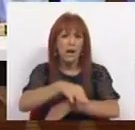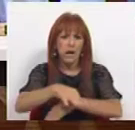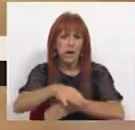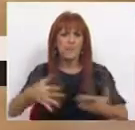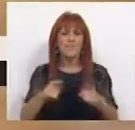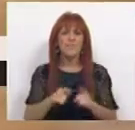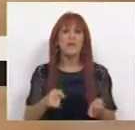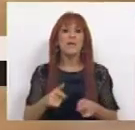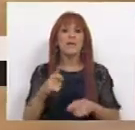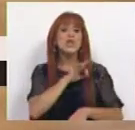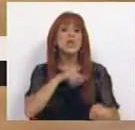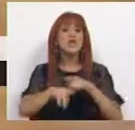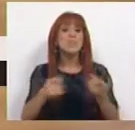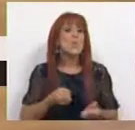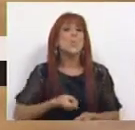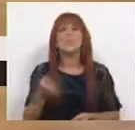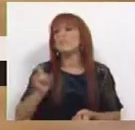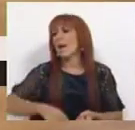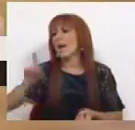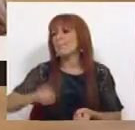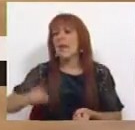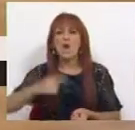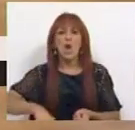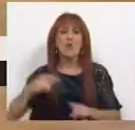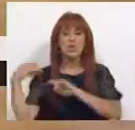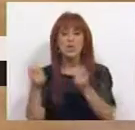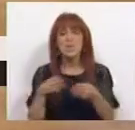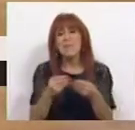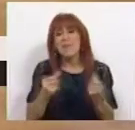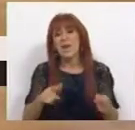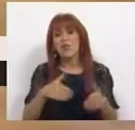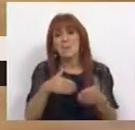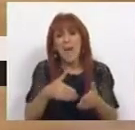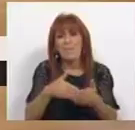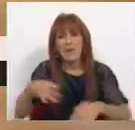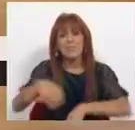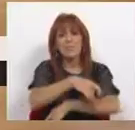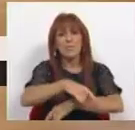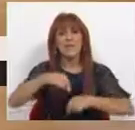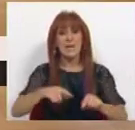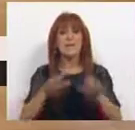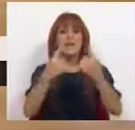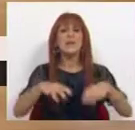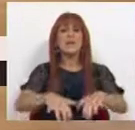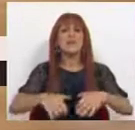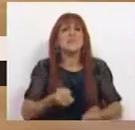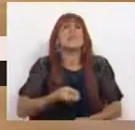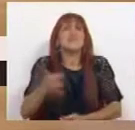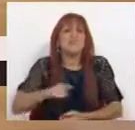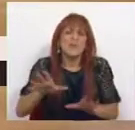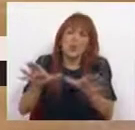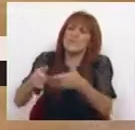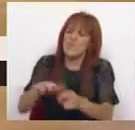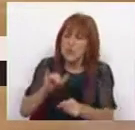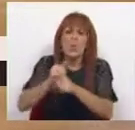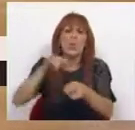arquitetónicas. Senhoras e Srs. Deputados, quantas vezes nós discutimos a matéria das barreiras arquitetónicas neste plenário? E nas